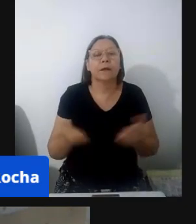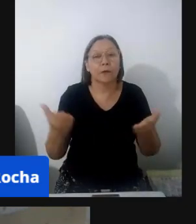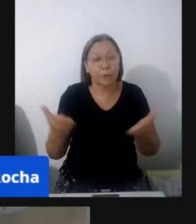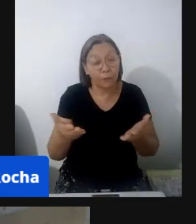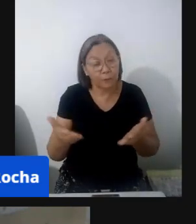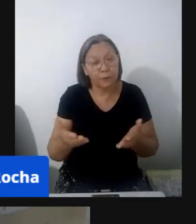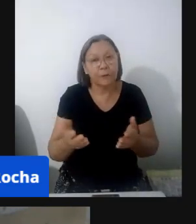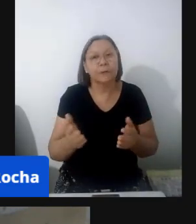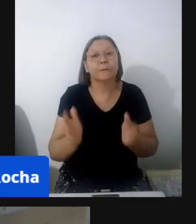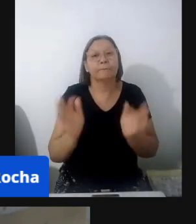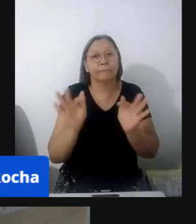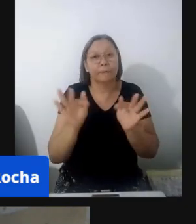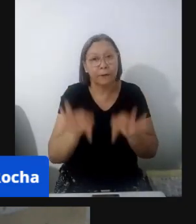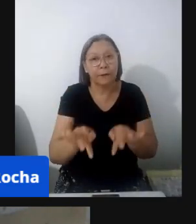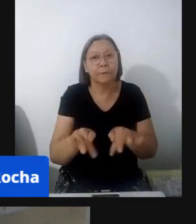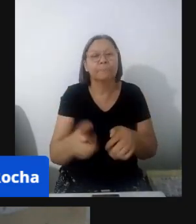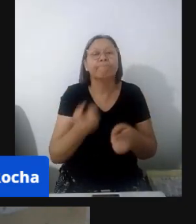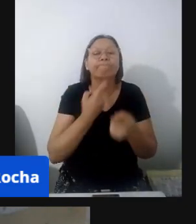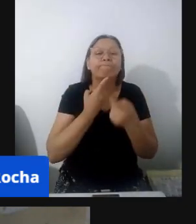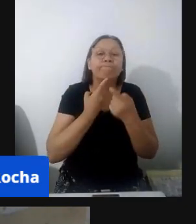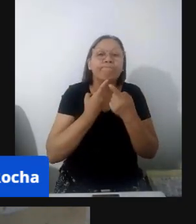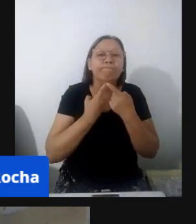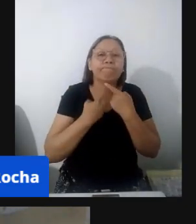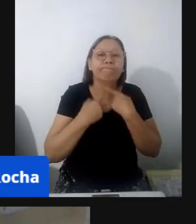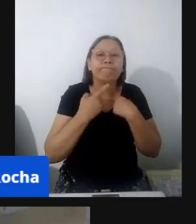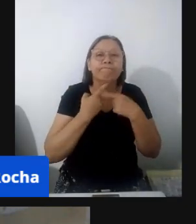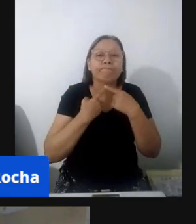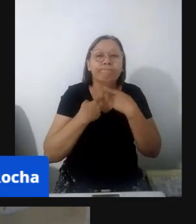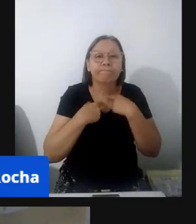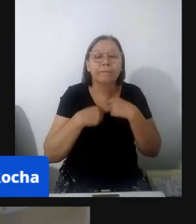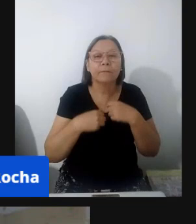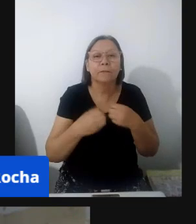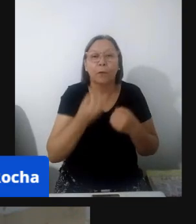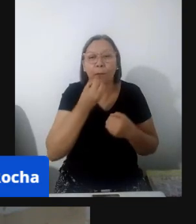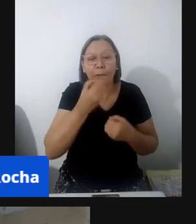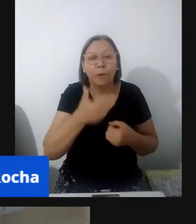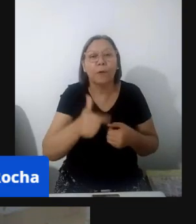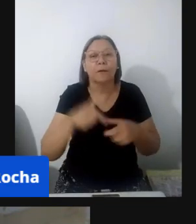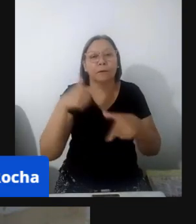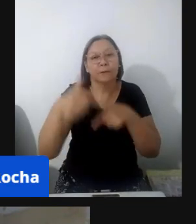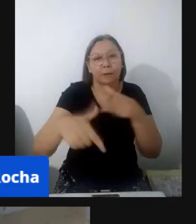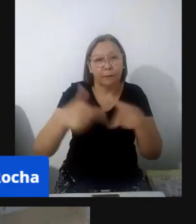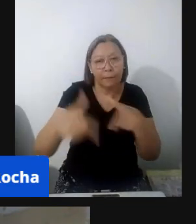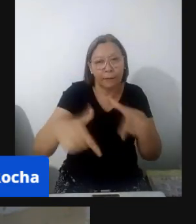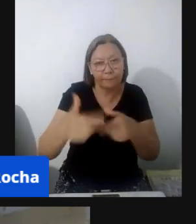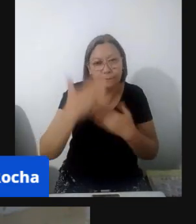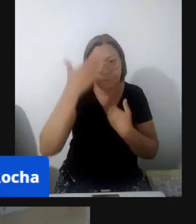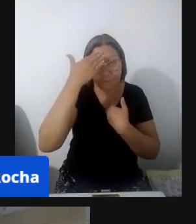formação, desejando a todos um bom trabalho. Obrigado.